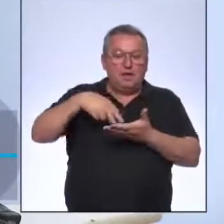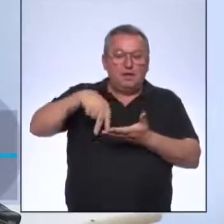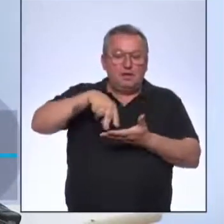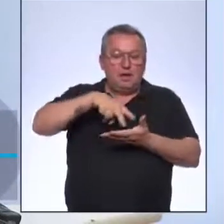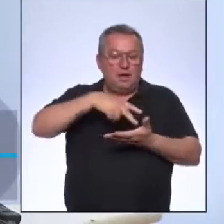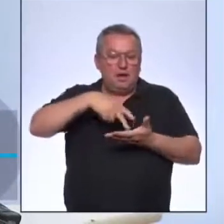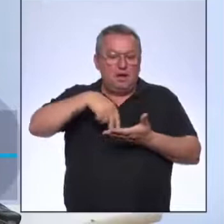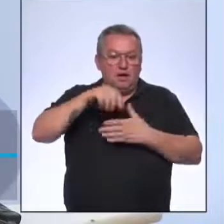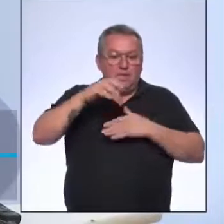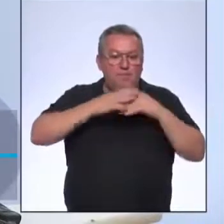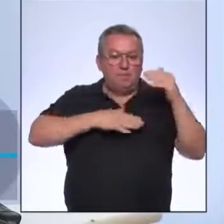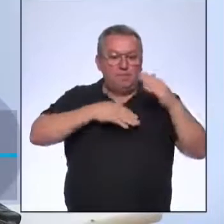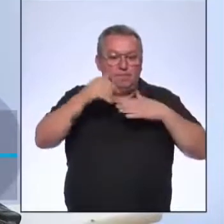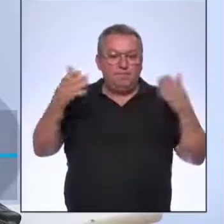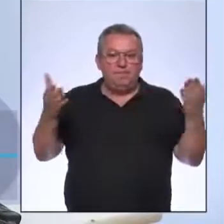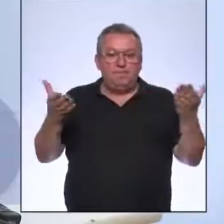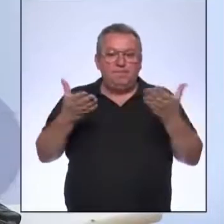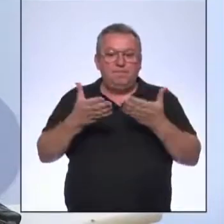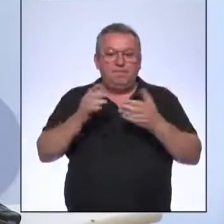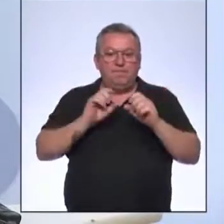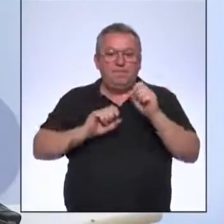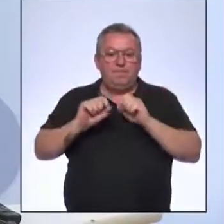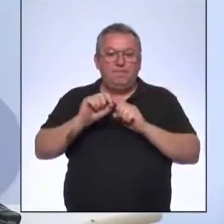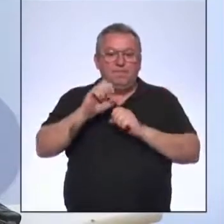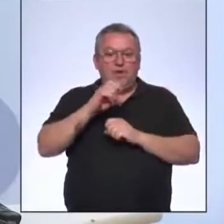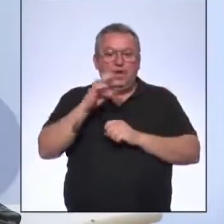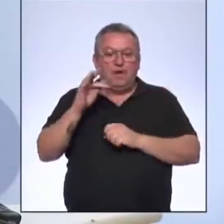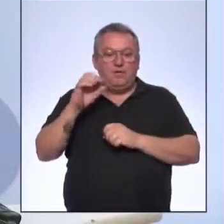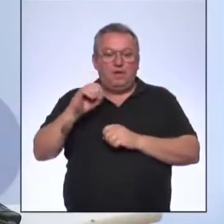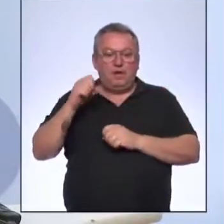A habilidade que a gente vai trabalhar hoje, pessoal, é